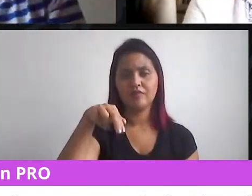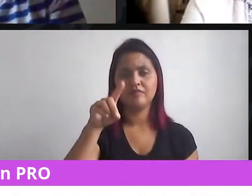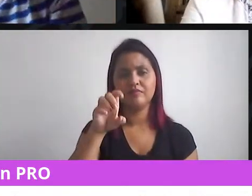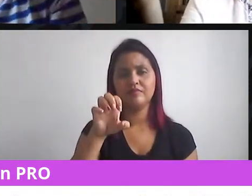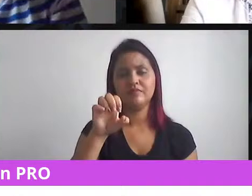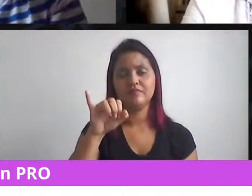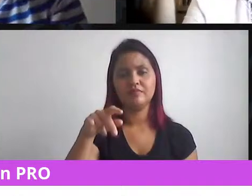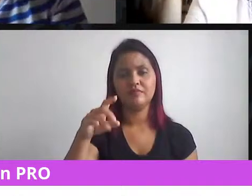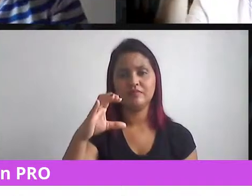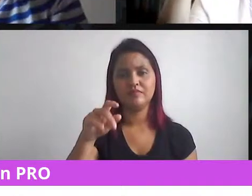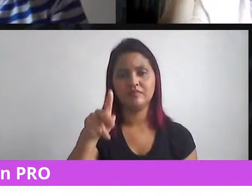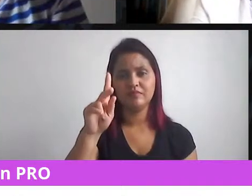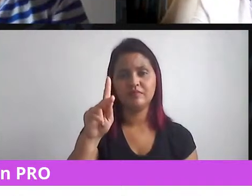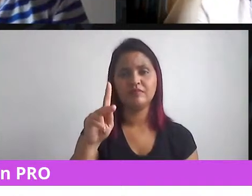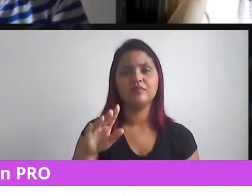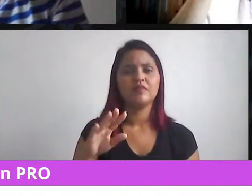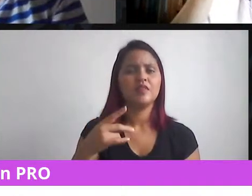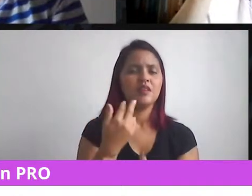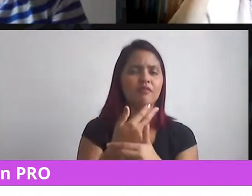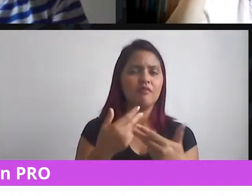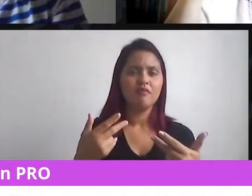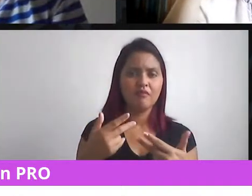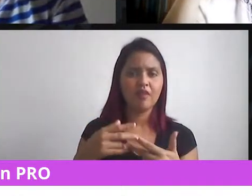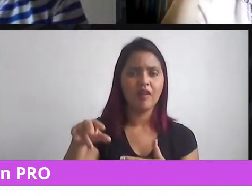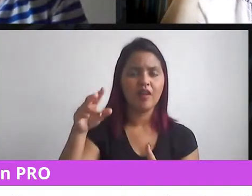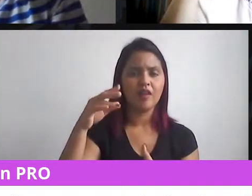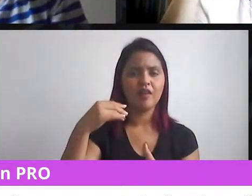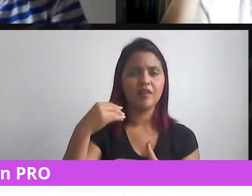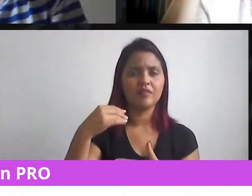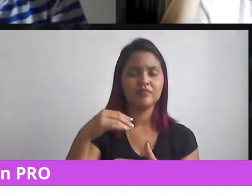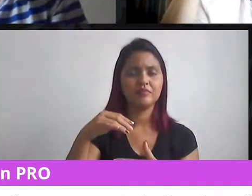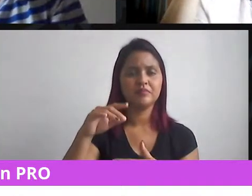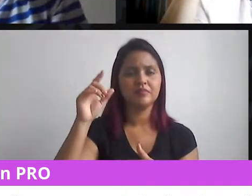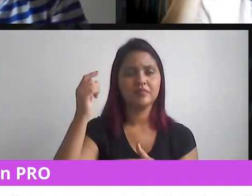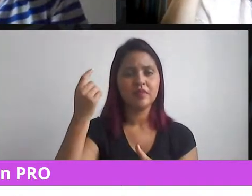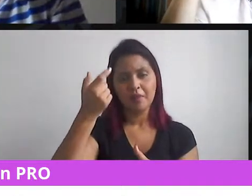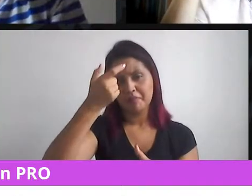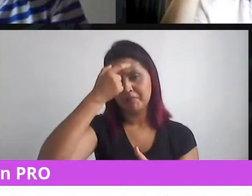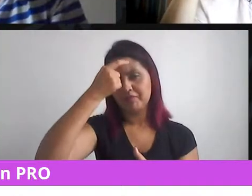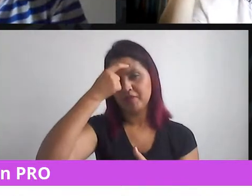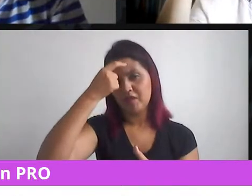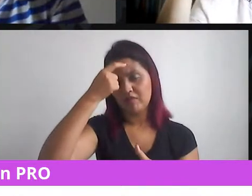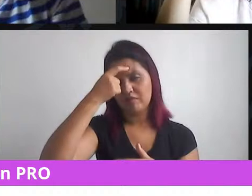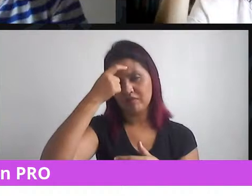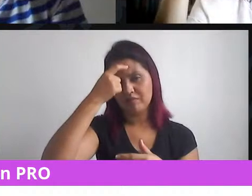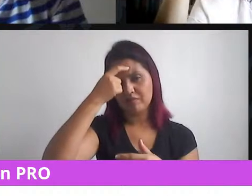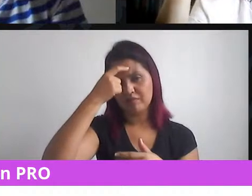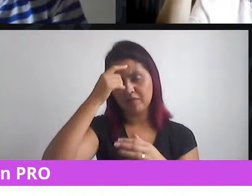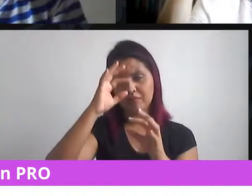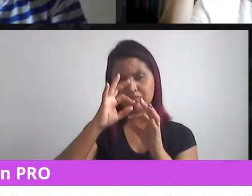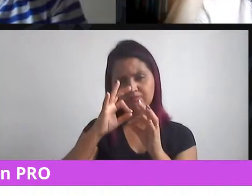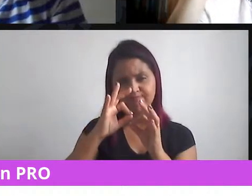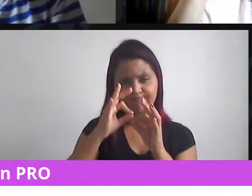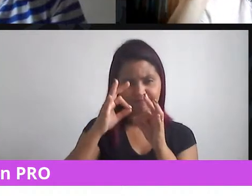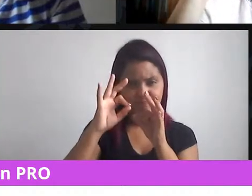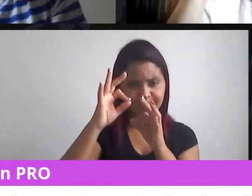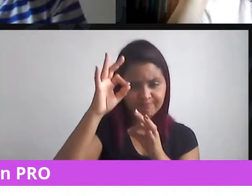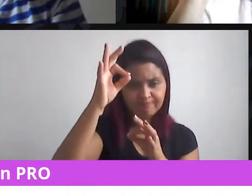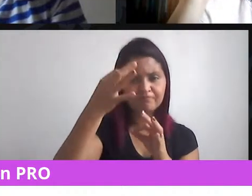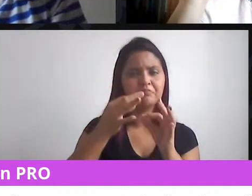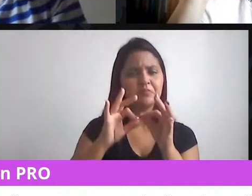das memórias de longo prazo, das memórias de curto prazo, da questão dos armazéns na memória,